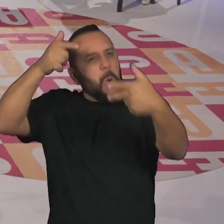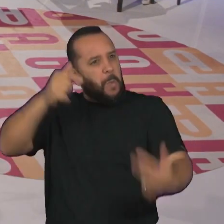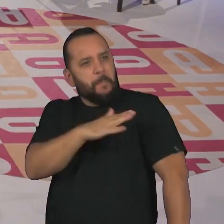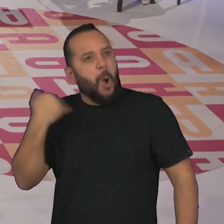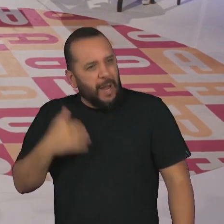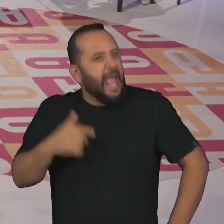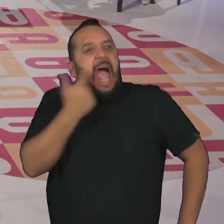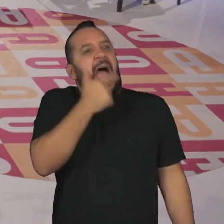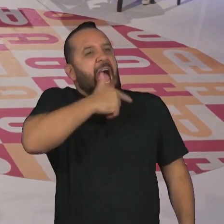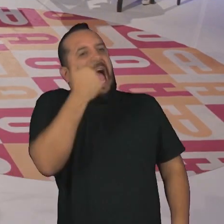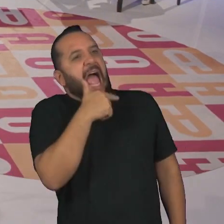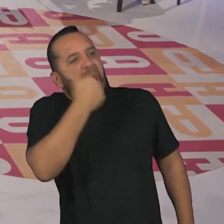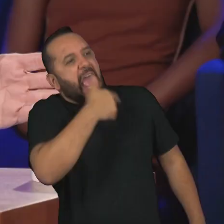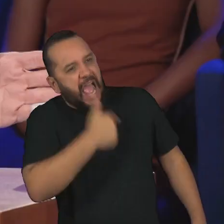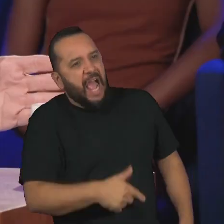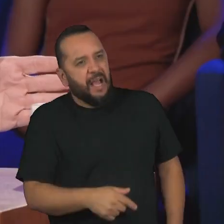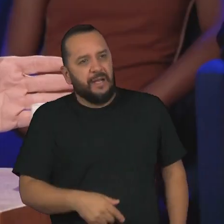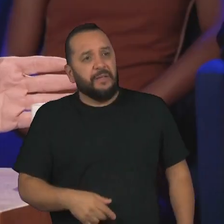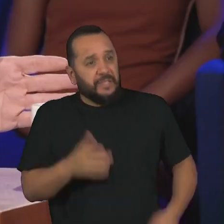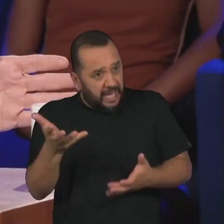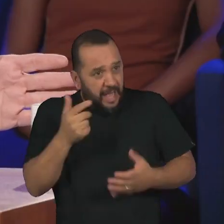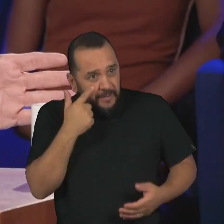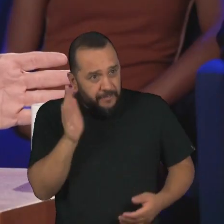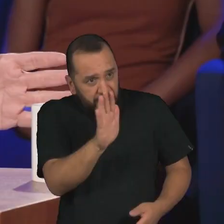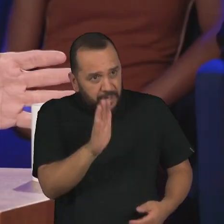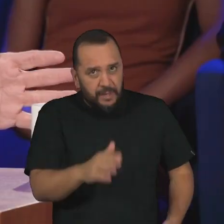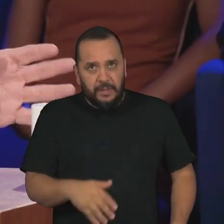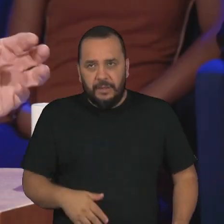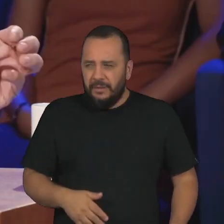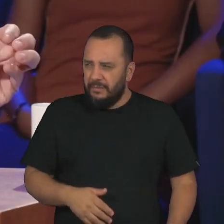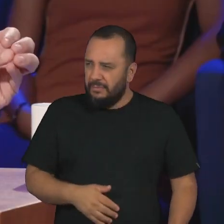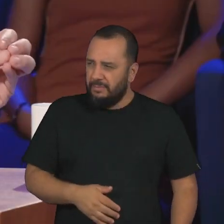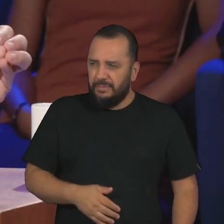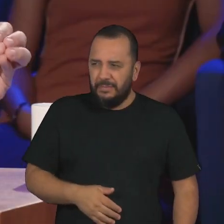morrem. E é muito divertido. Você quer ver? Eu falei assim,